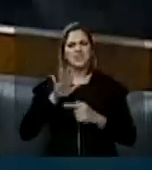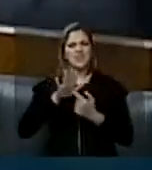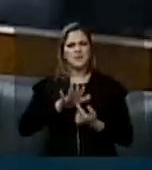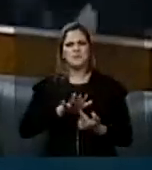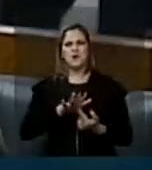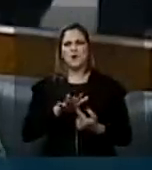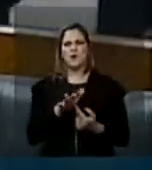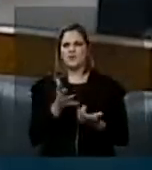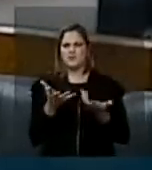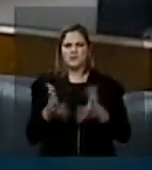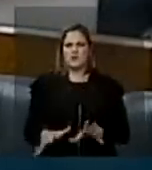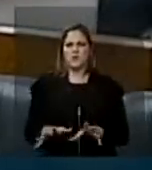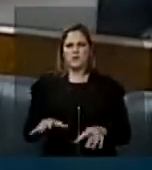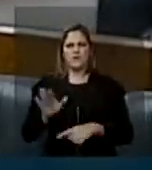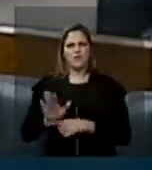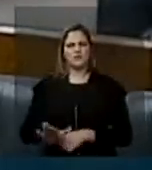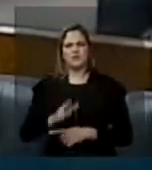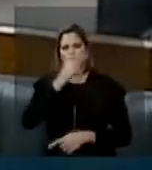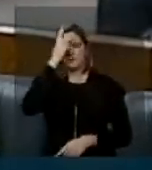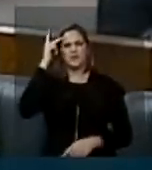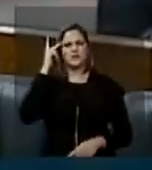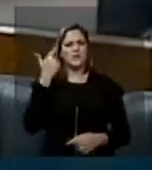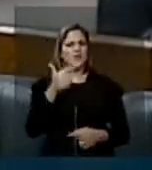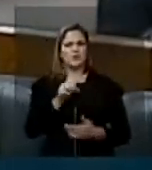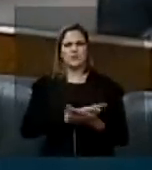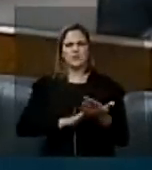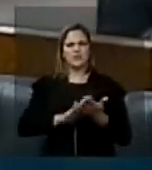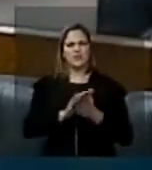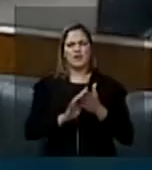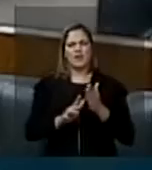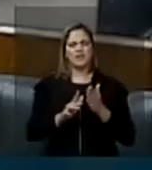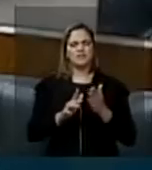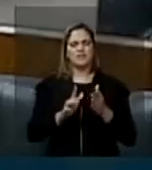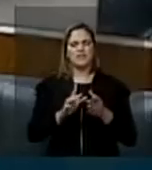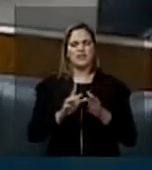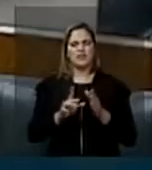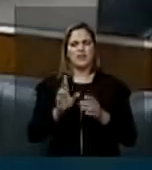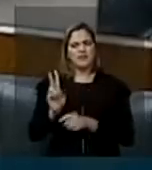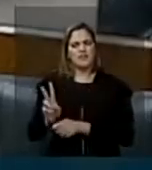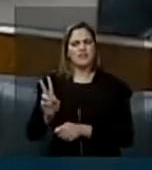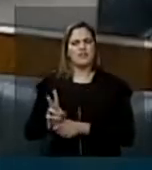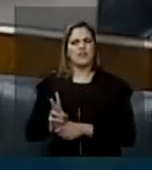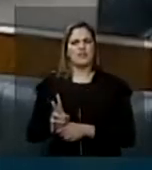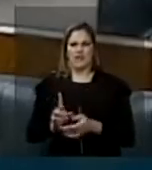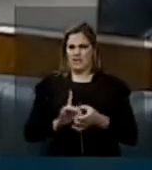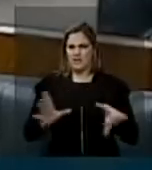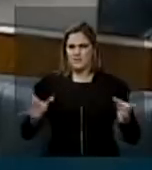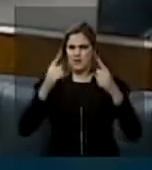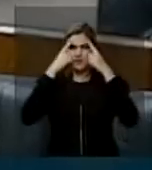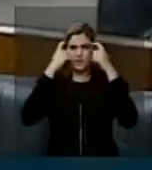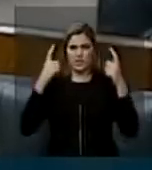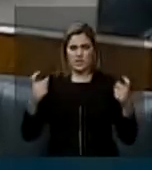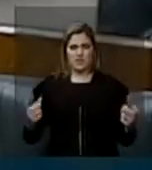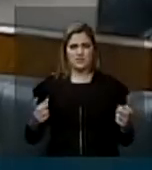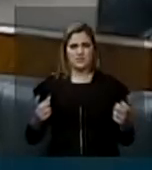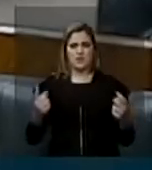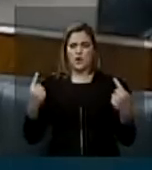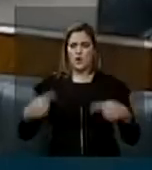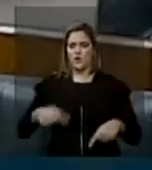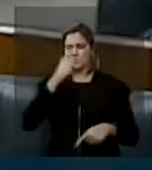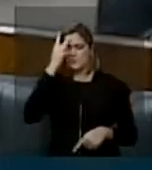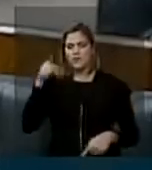negativamente deixando sem Marco jurídico abrindo espaço para violência paraa barbárie contra